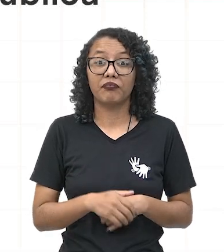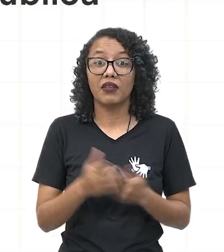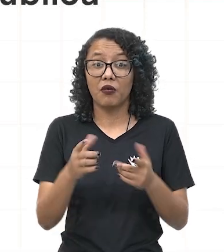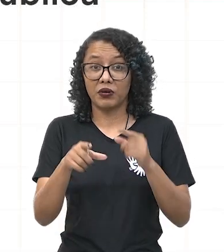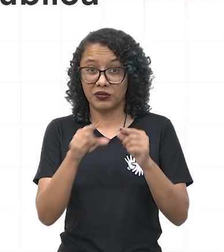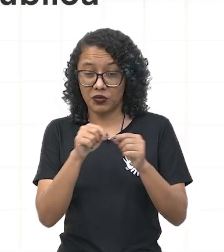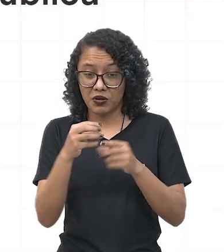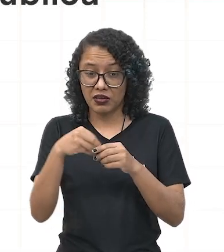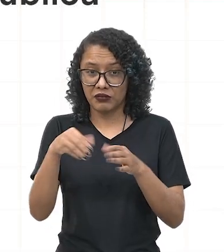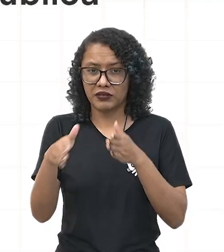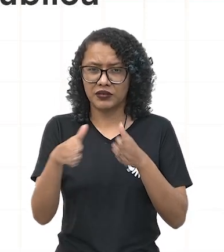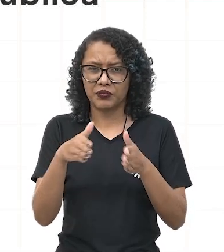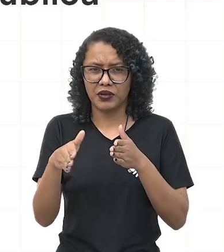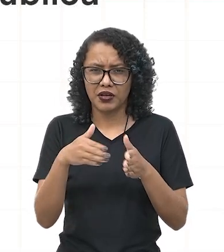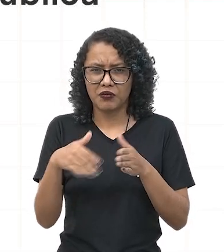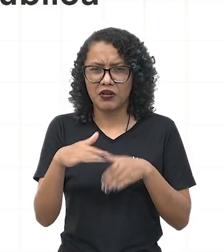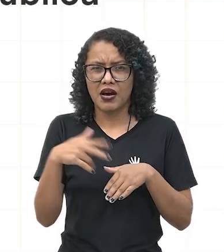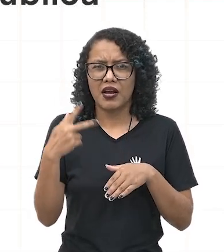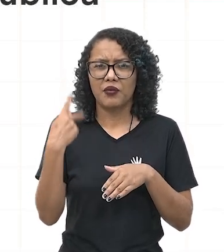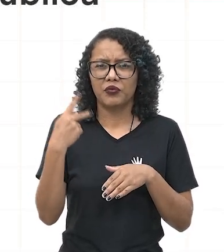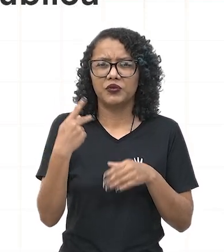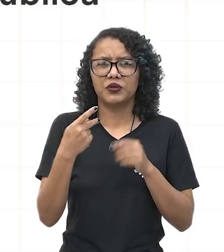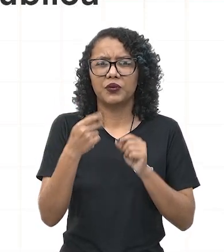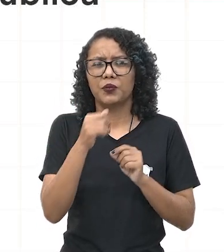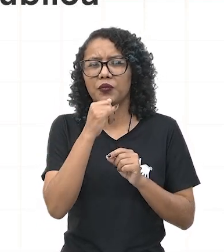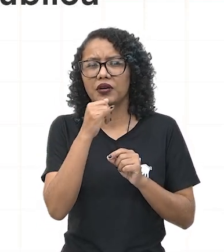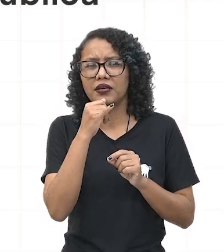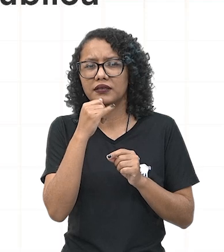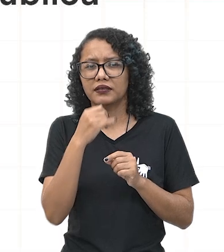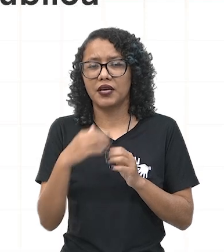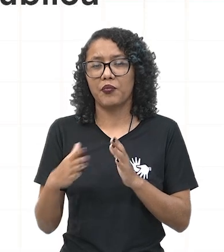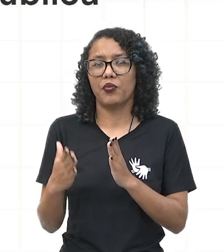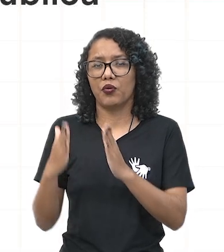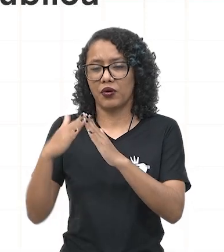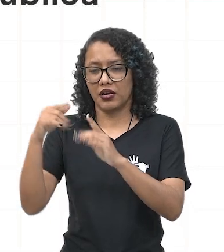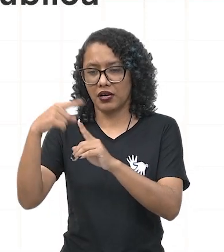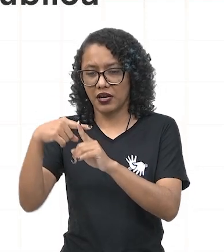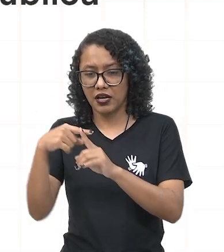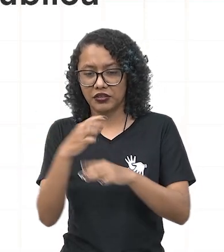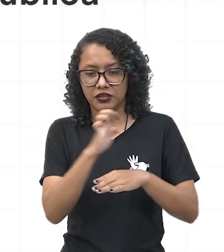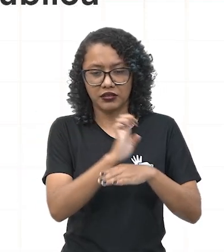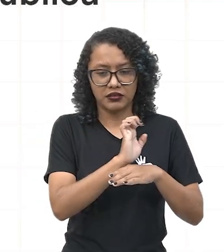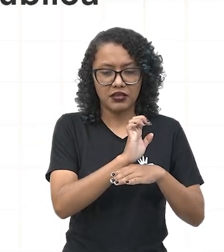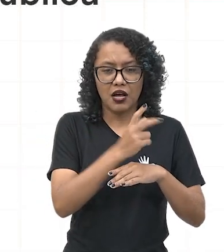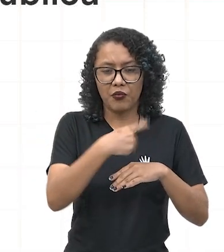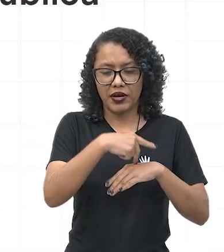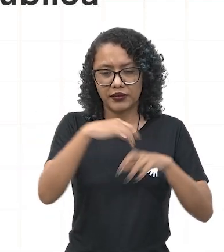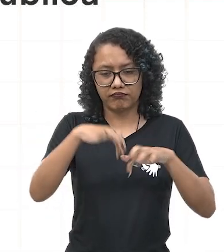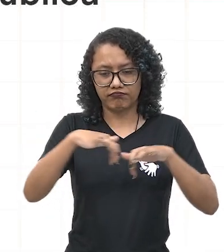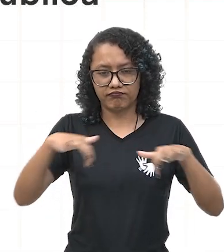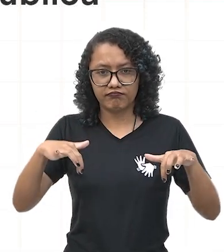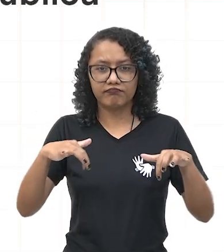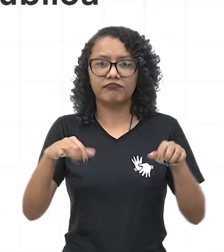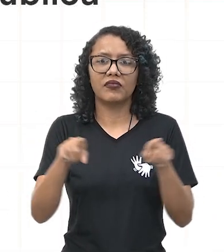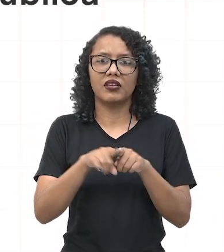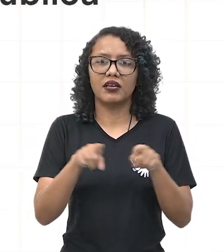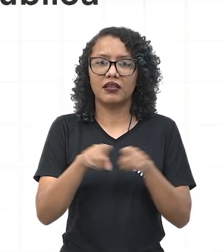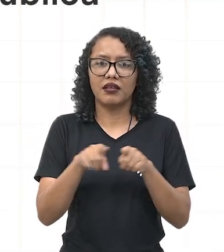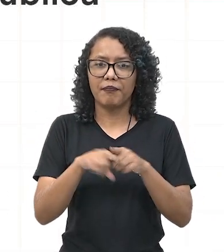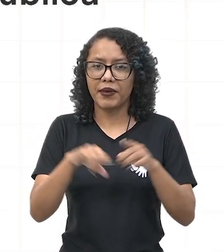esse período, como a separação Igreja e Estado e a promulgação da Constituição